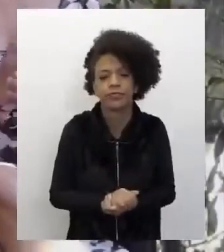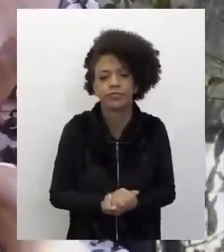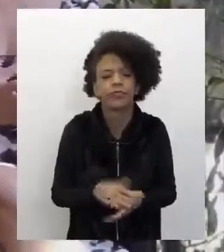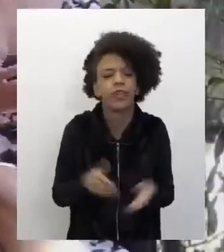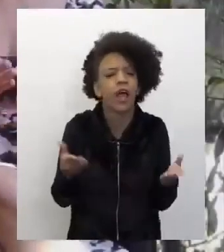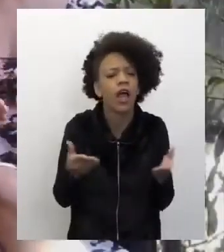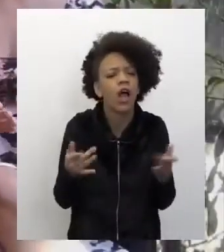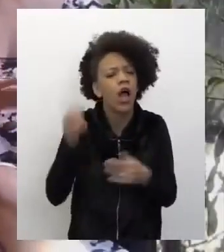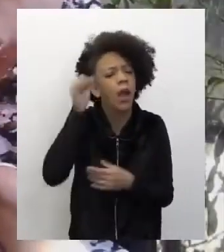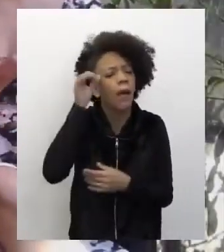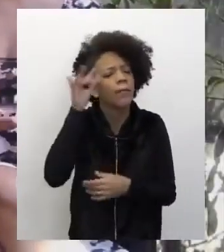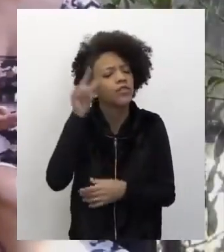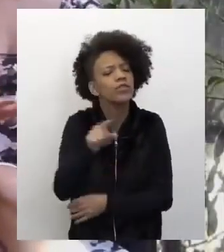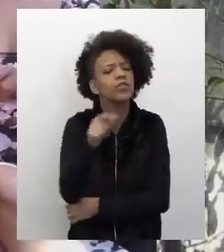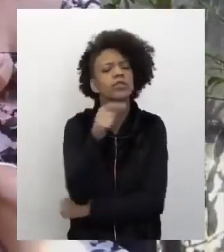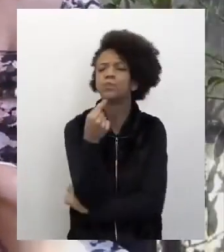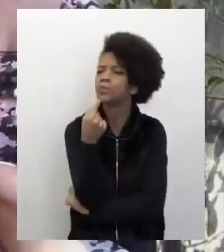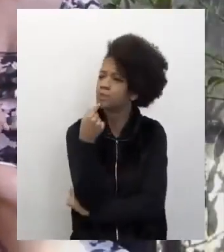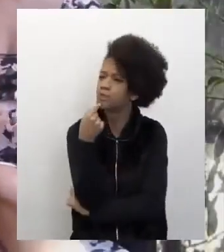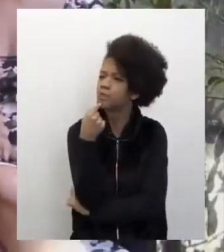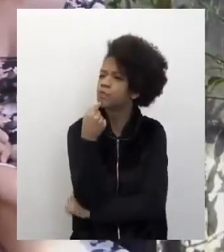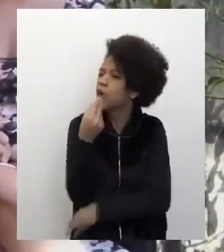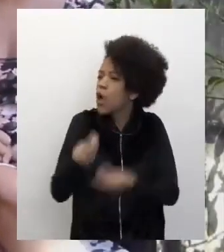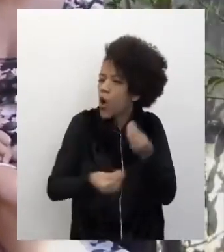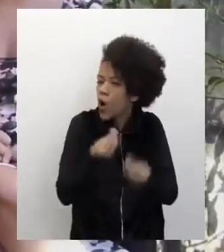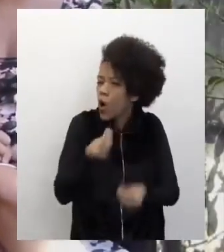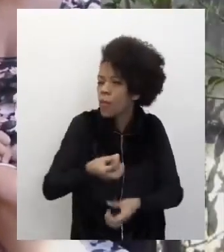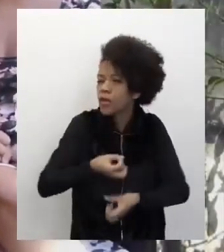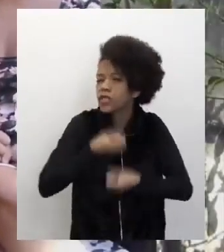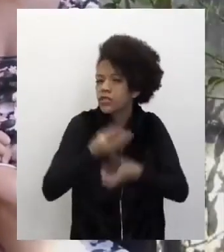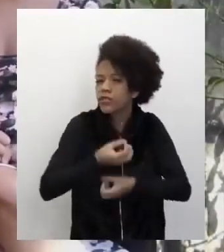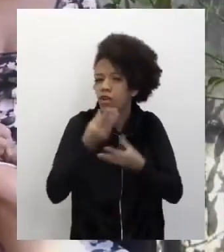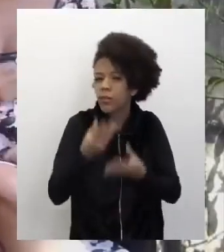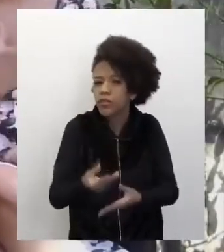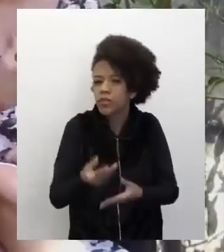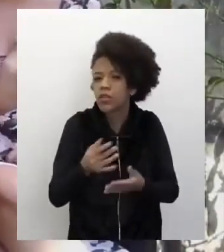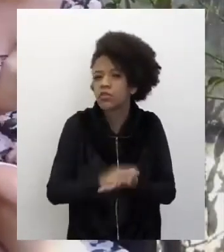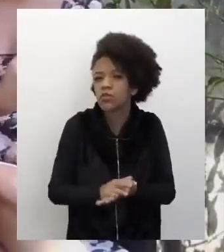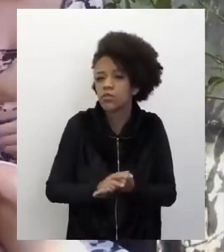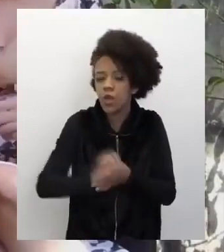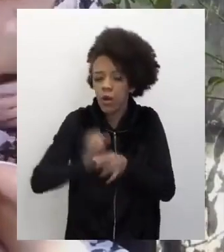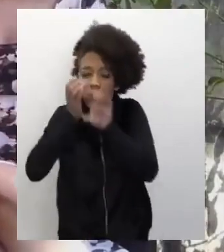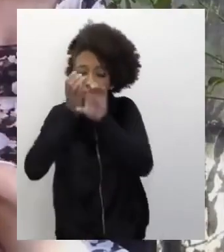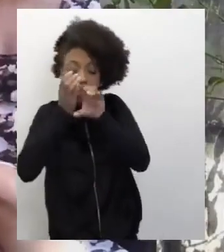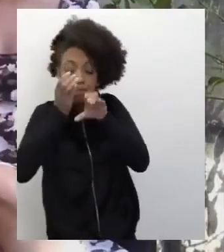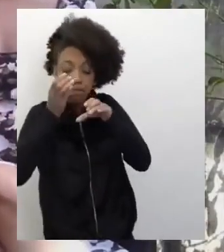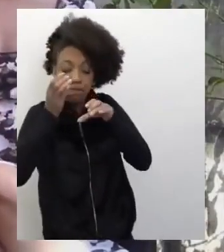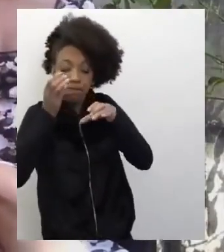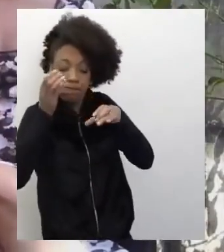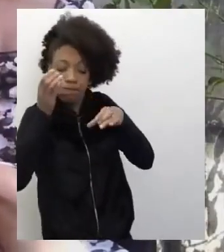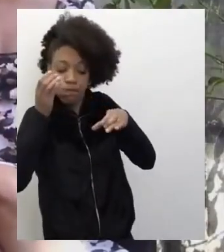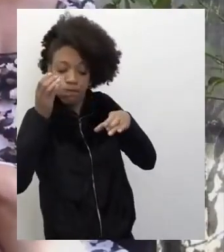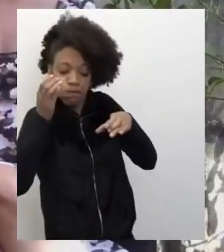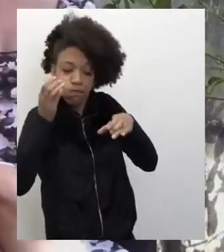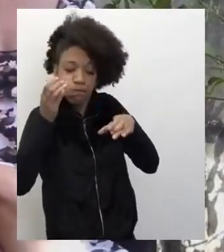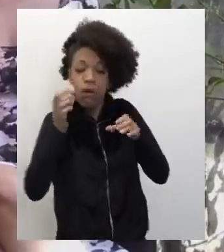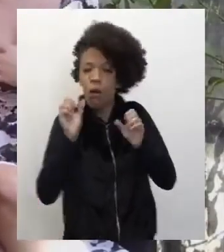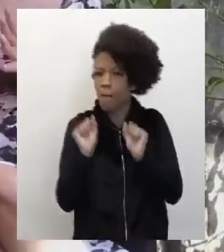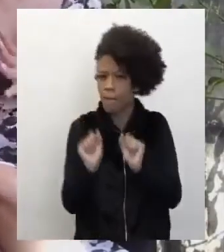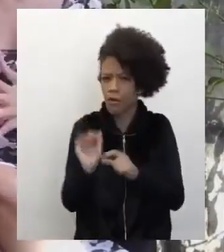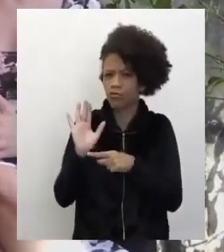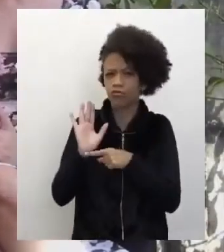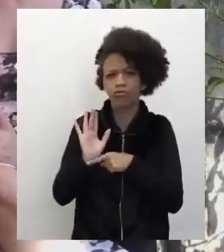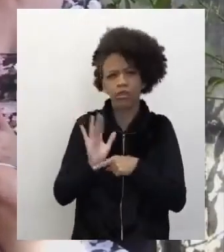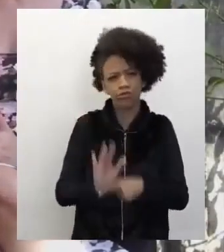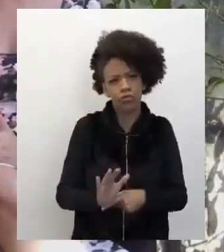Agora, imaginem vocês como essas informações obtidas através dos satélites podem nos ajudar em várias atividades. Para